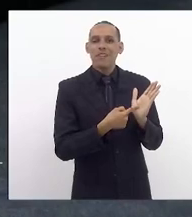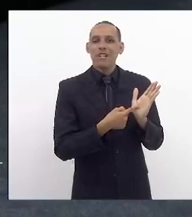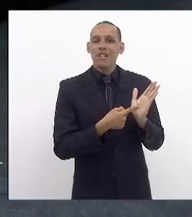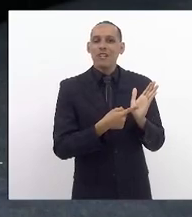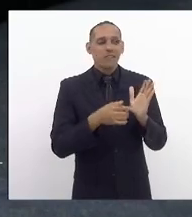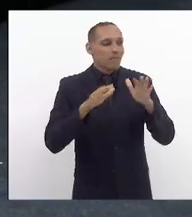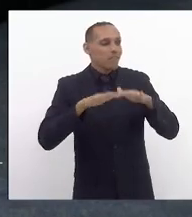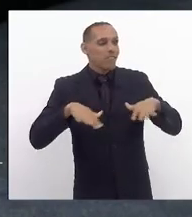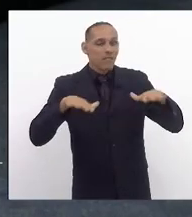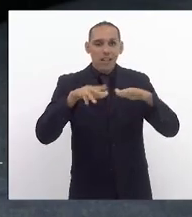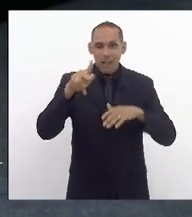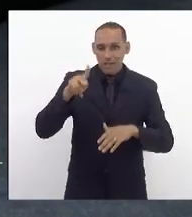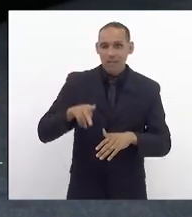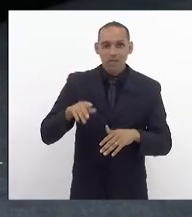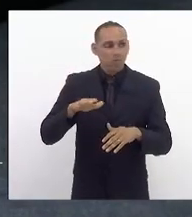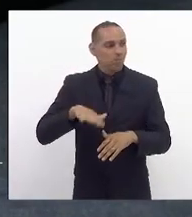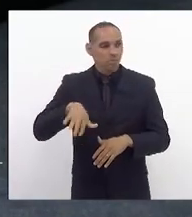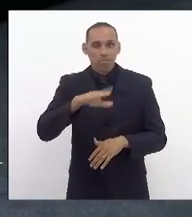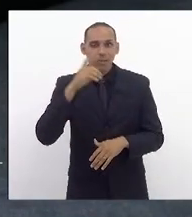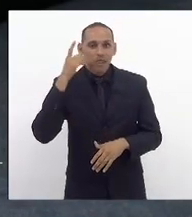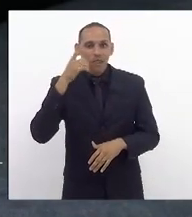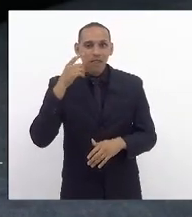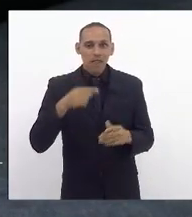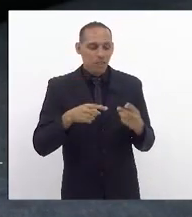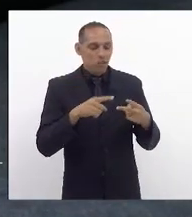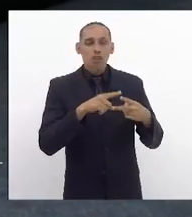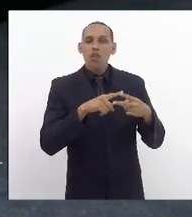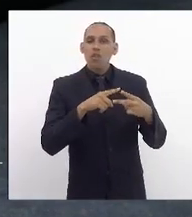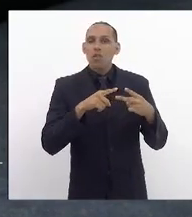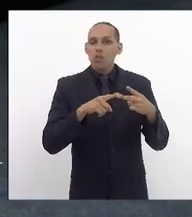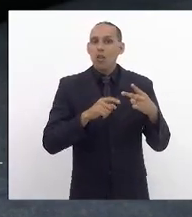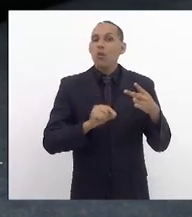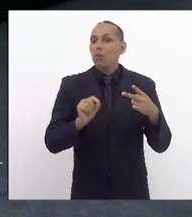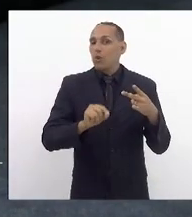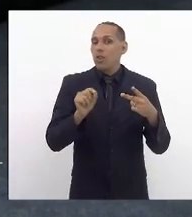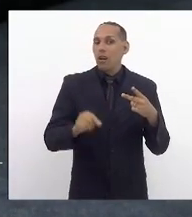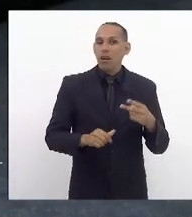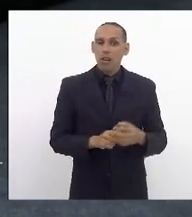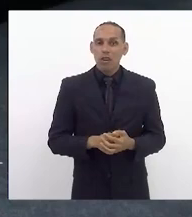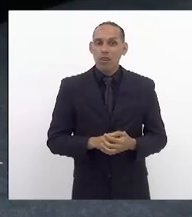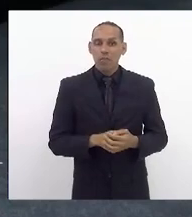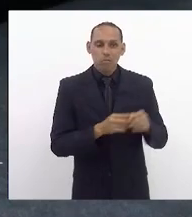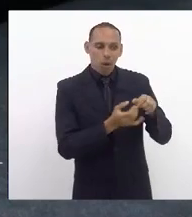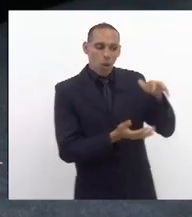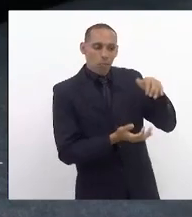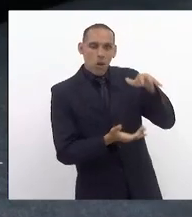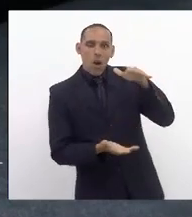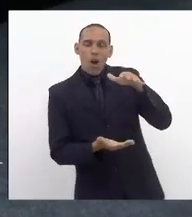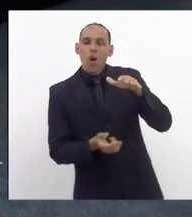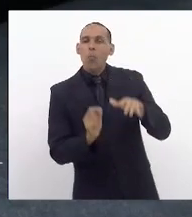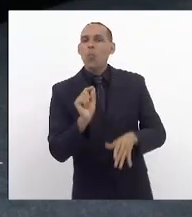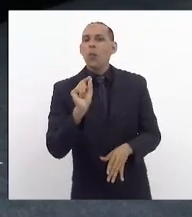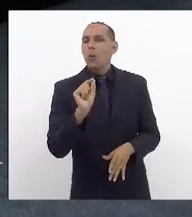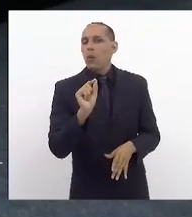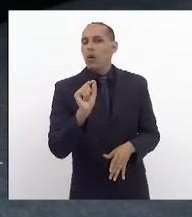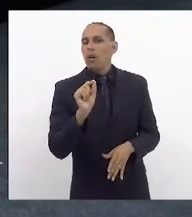demais deputados, estão 2 volumes que trazem e que relatam